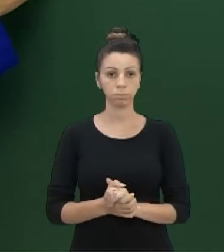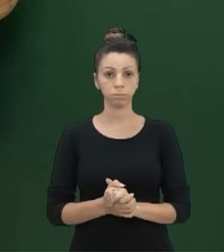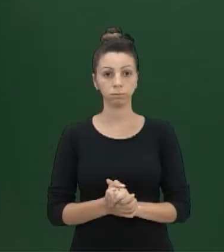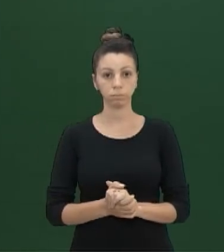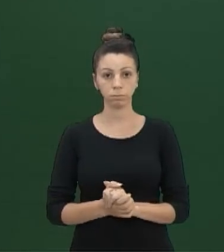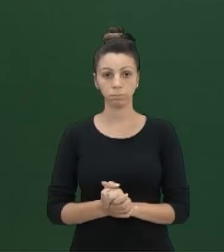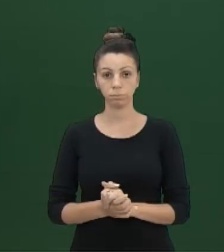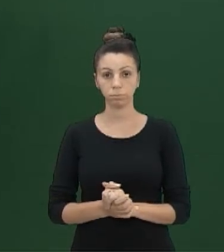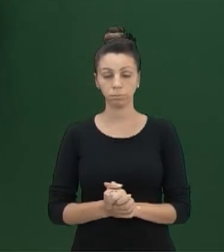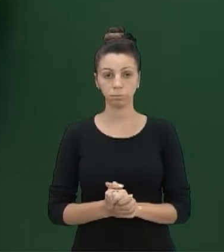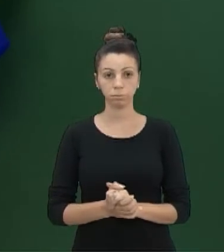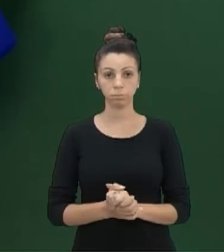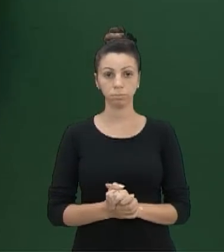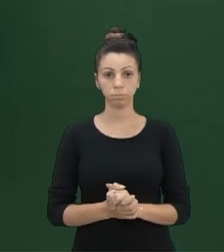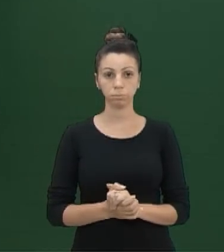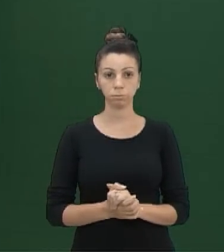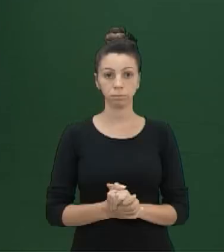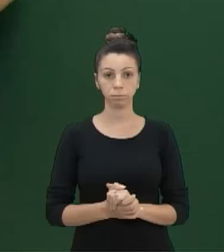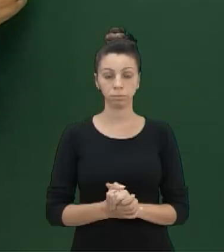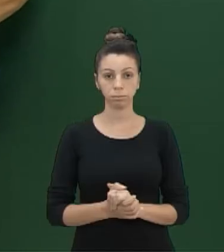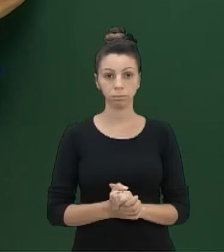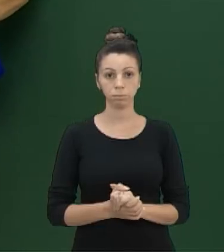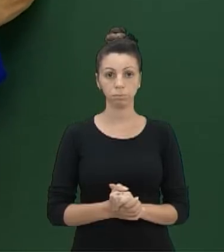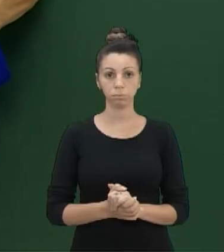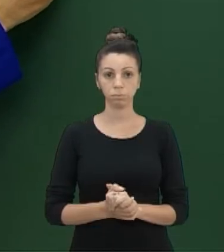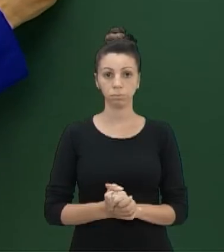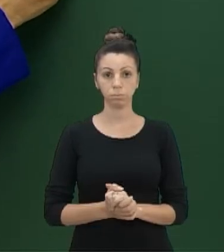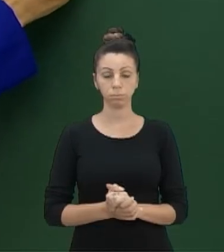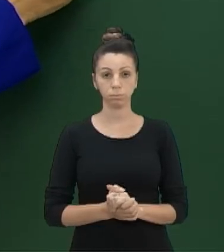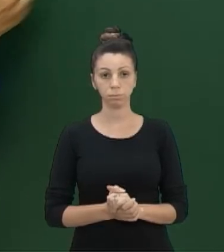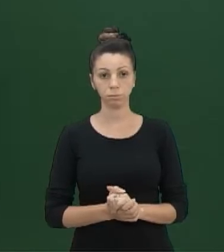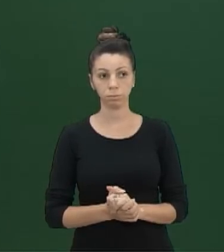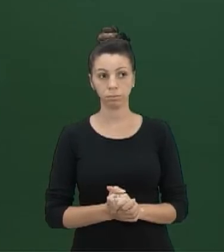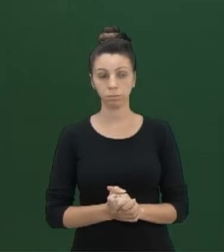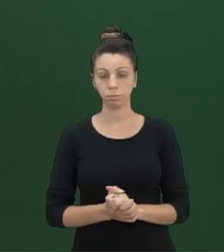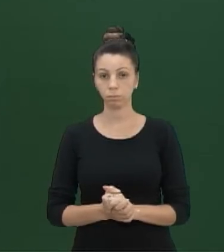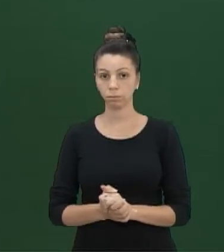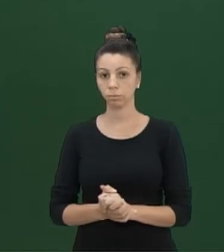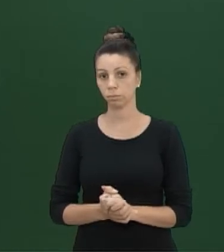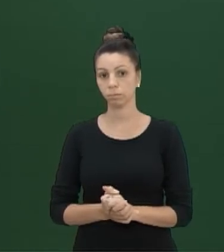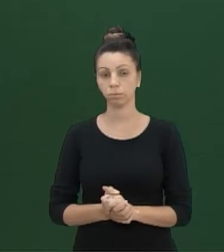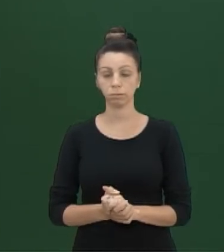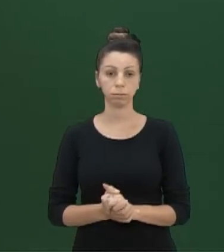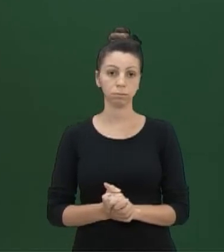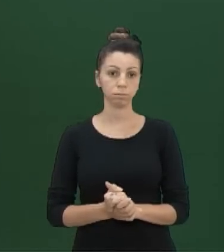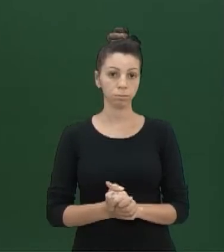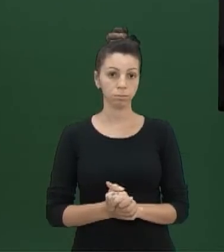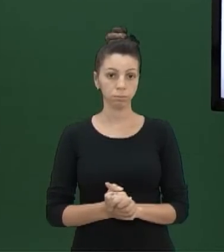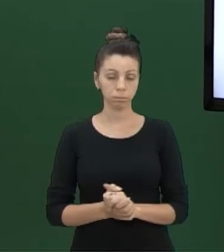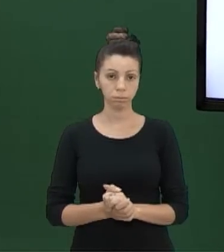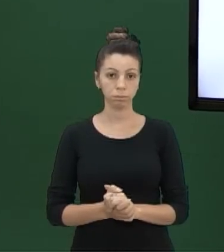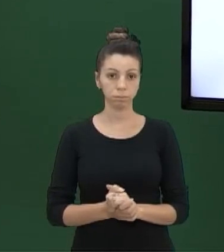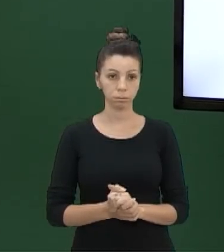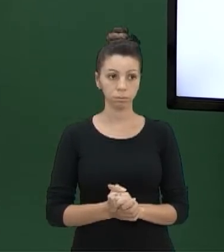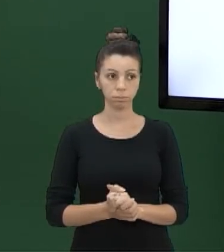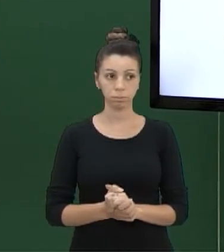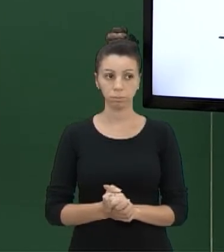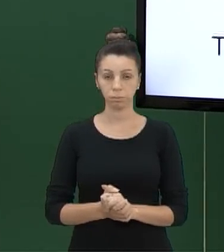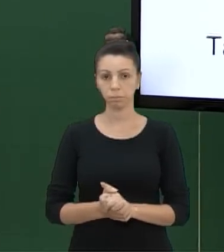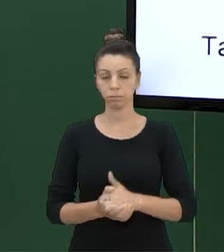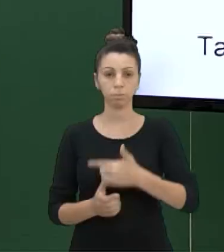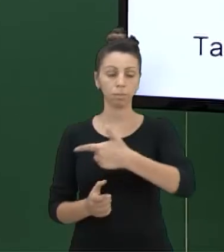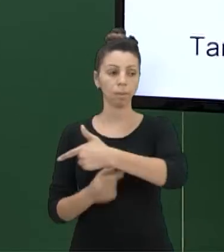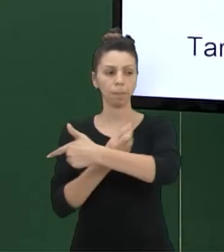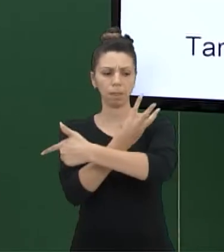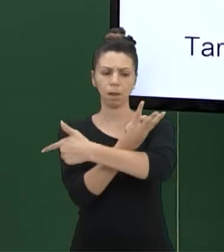nosso expoente aqui. Então, primeiro de tudo, 605, a gente vai tentar dividir 3 por isso, não